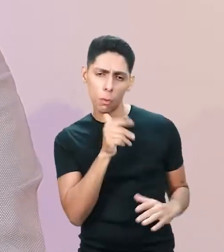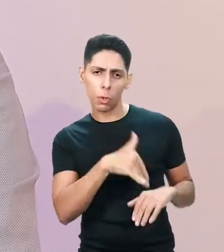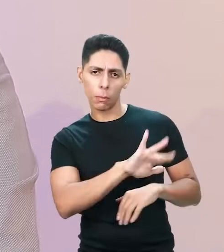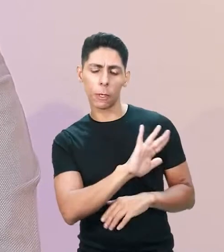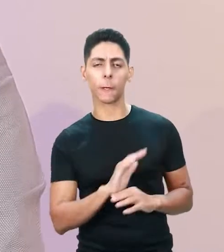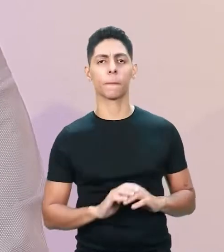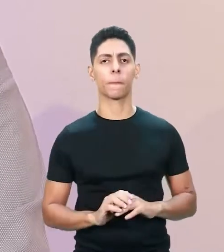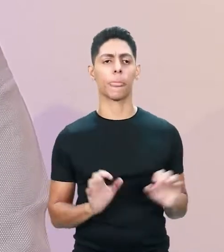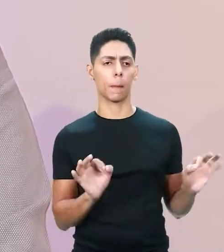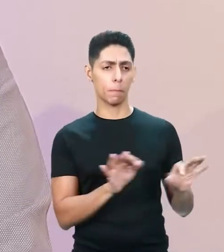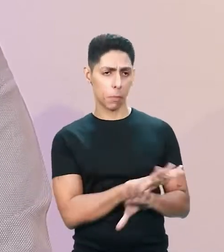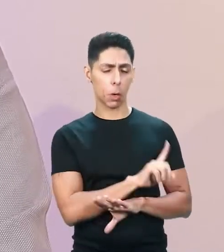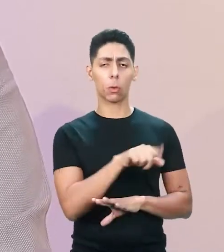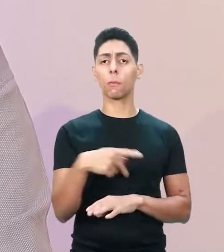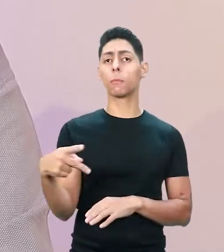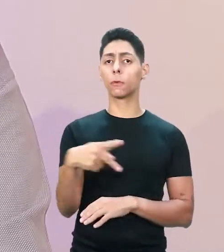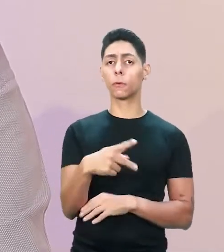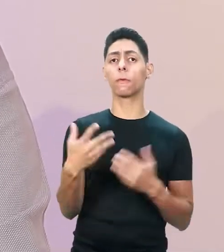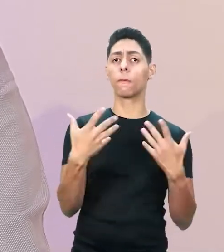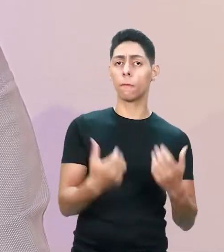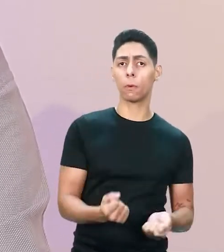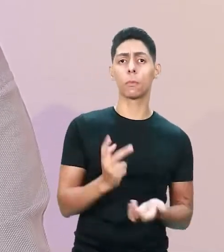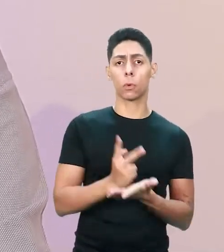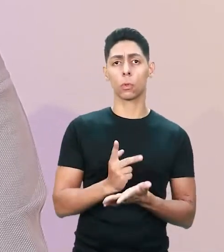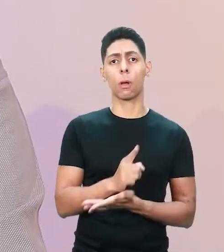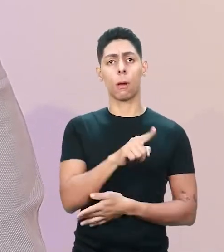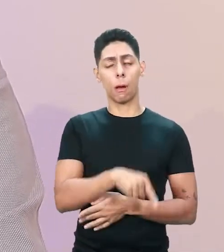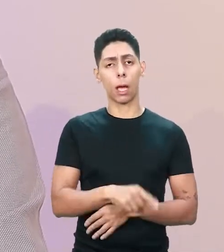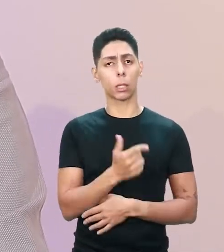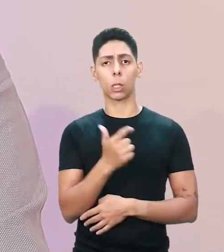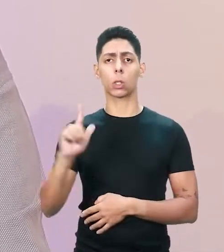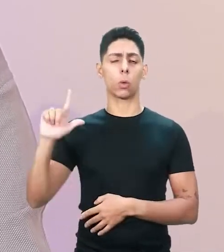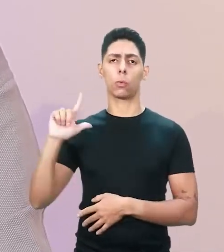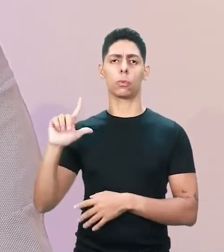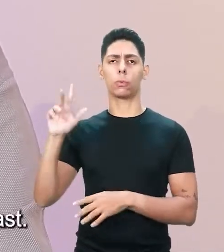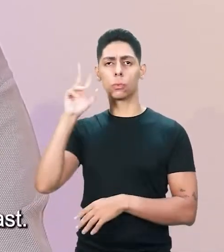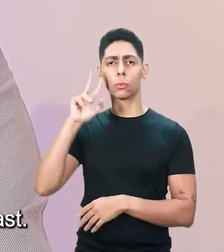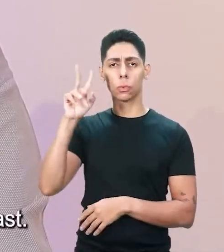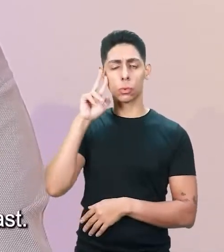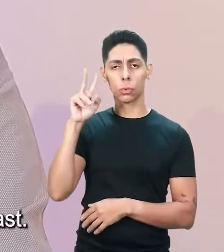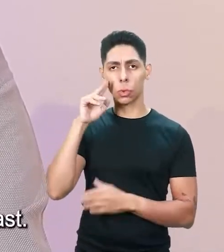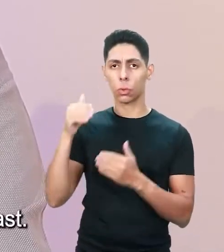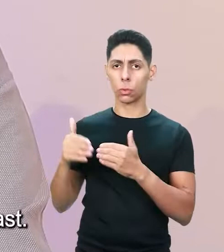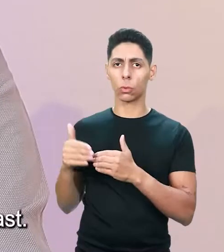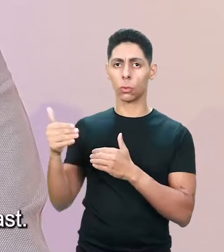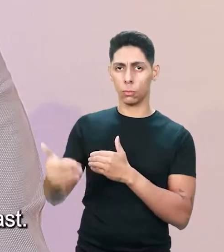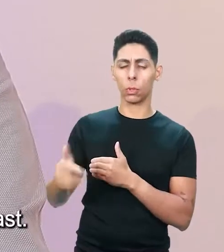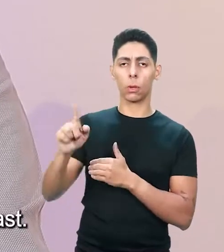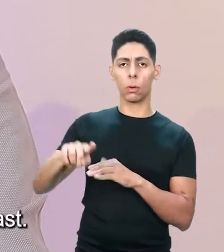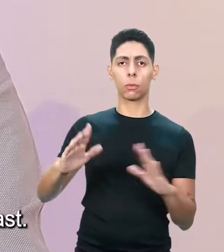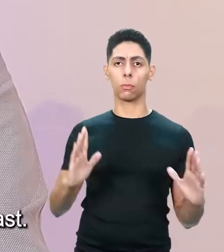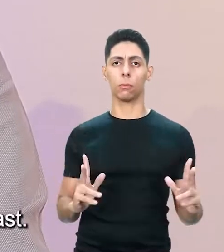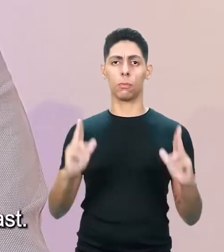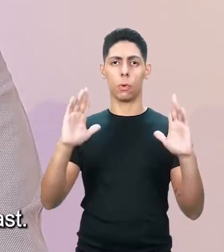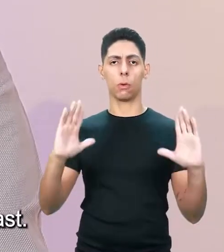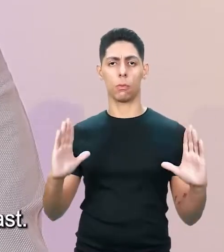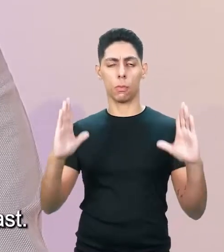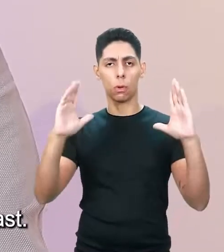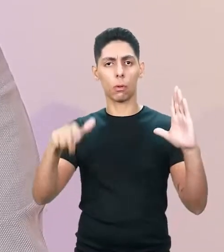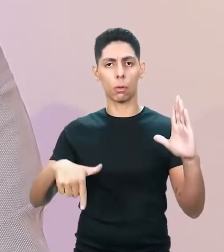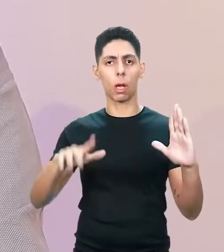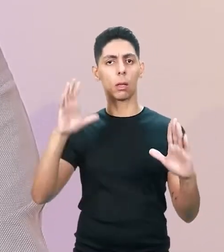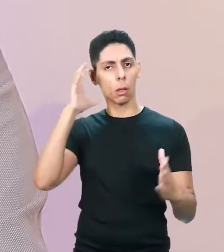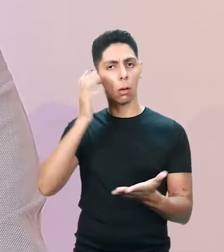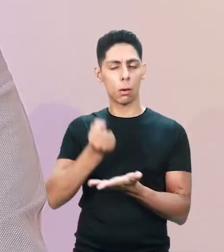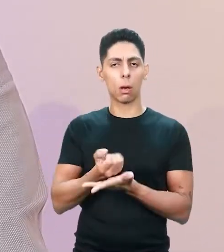nós vamos continuar essa e outras belíssimas histórias no próximo bloco do nosso Acessos